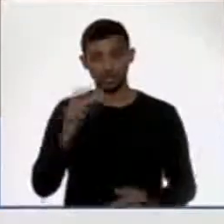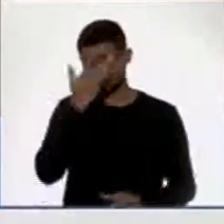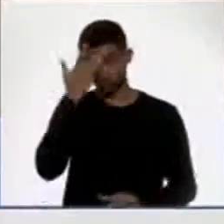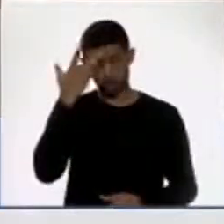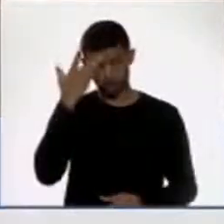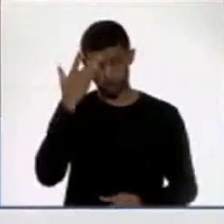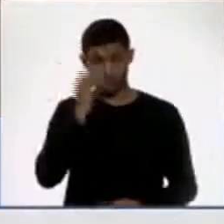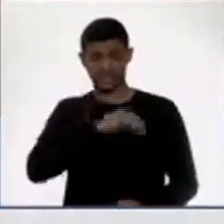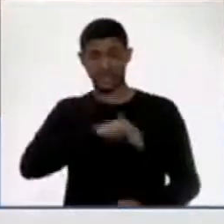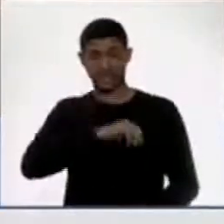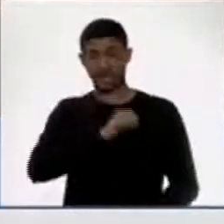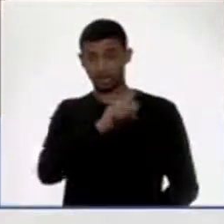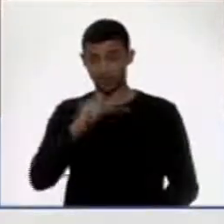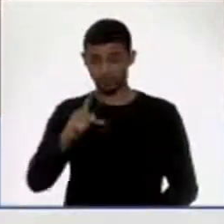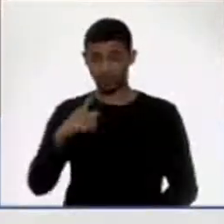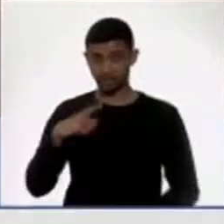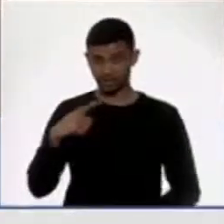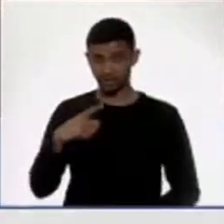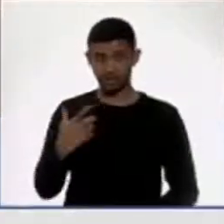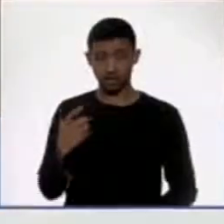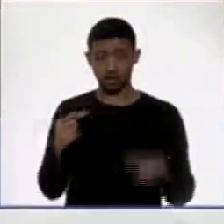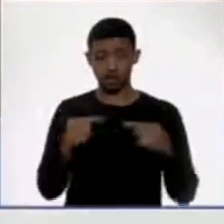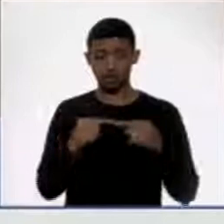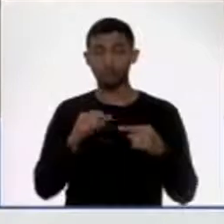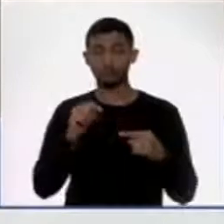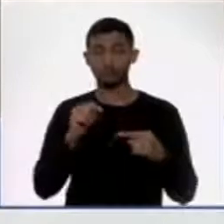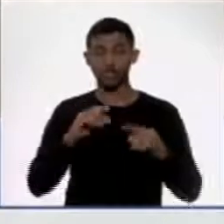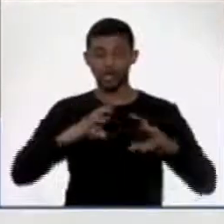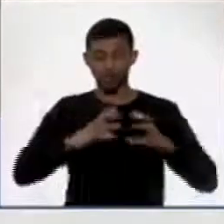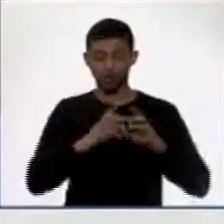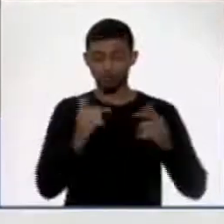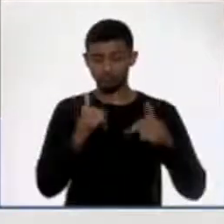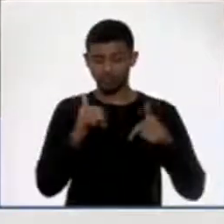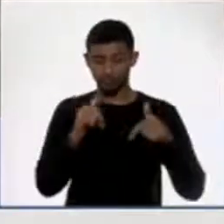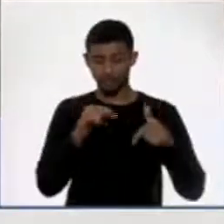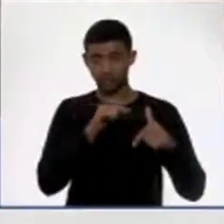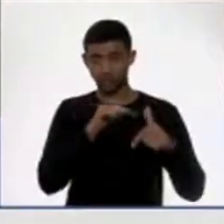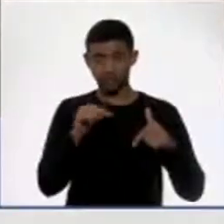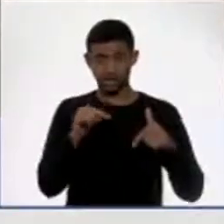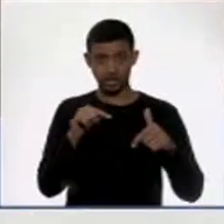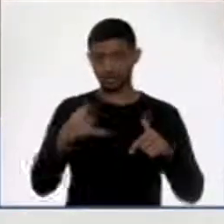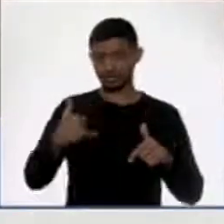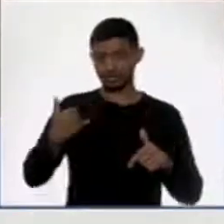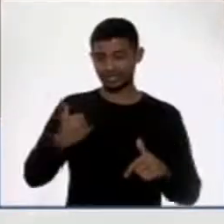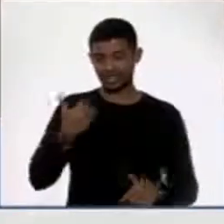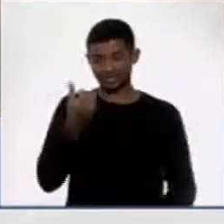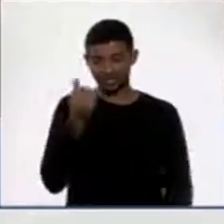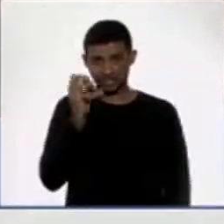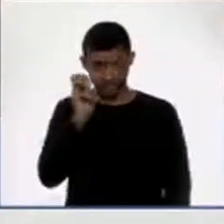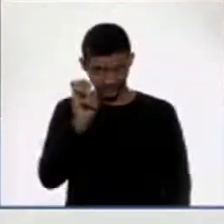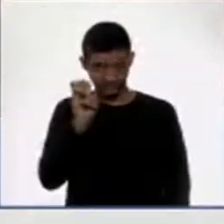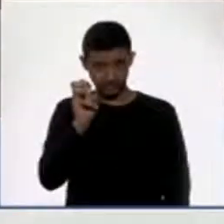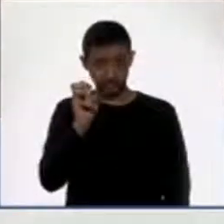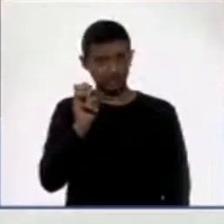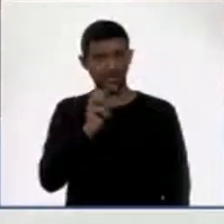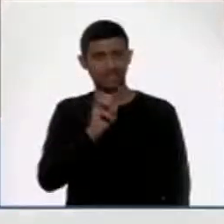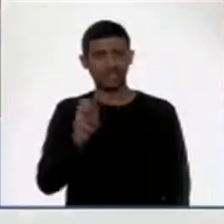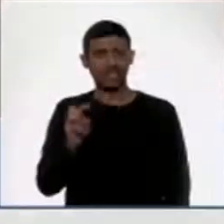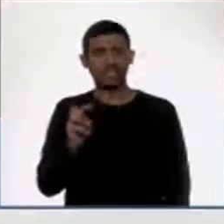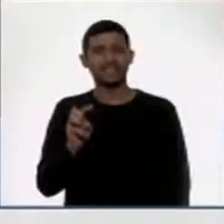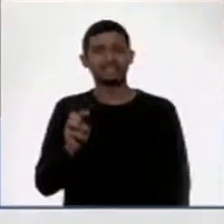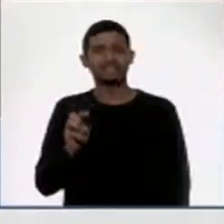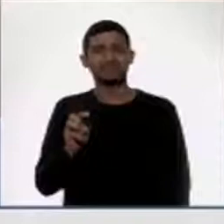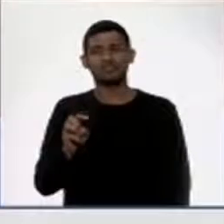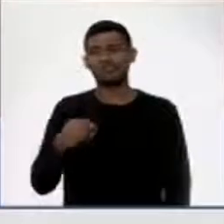prestação continuada são os trabalhadores e trabalhadoras que chegam aos 65 anos em situação de muita